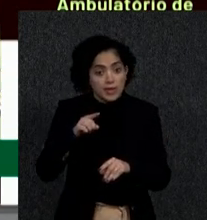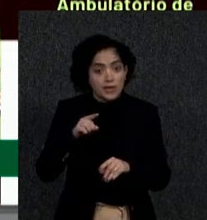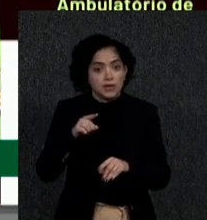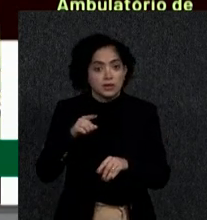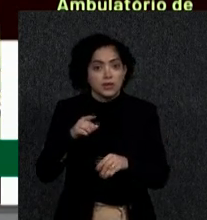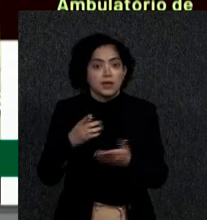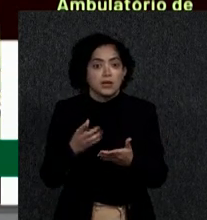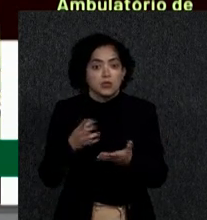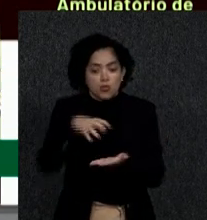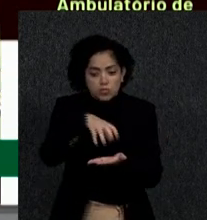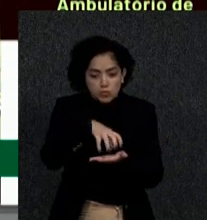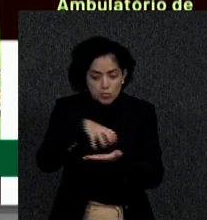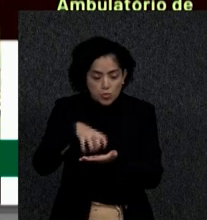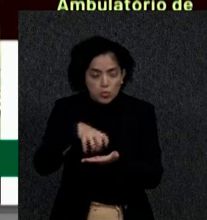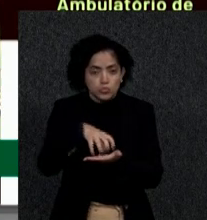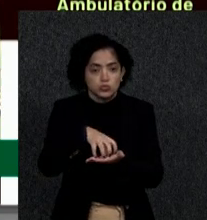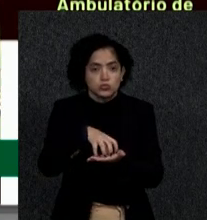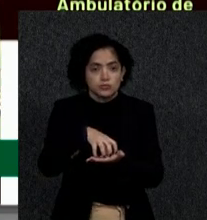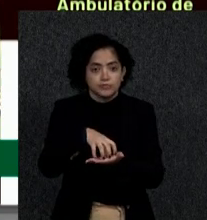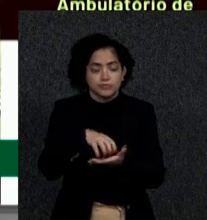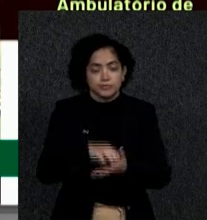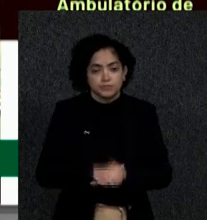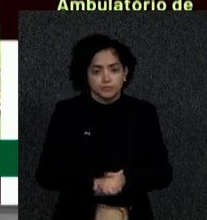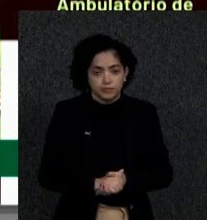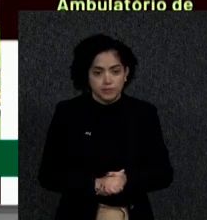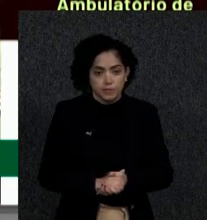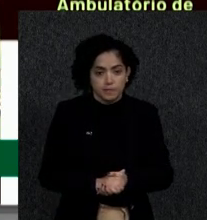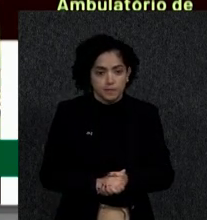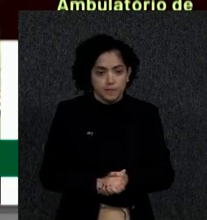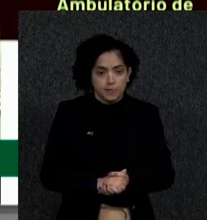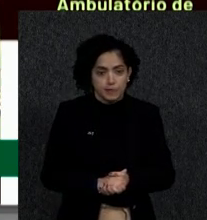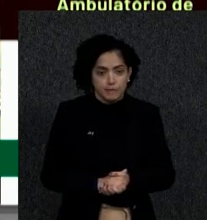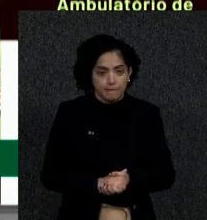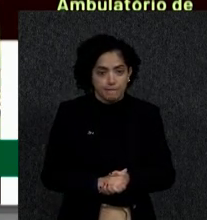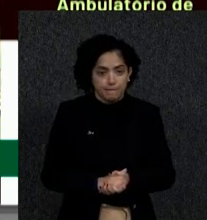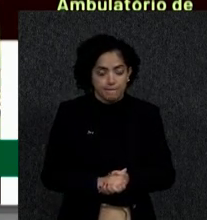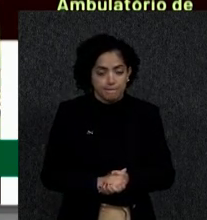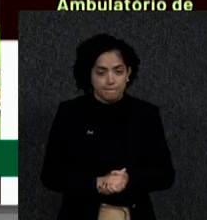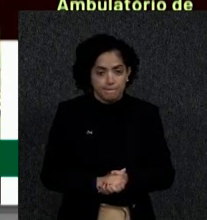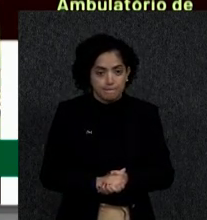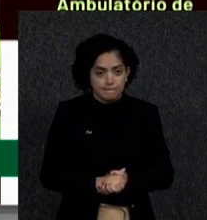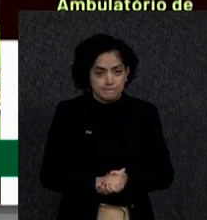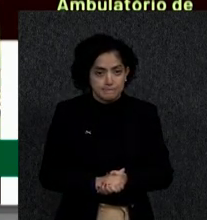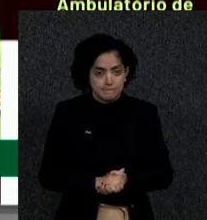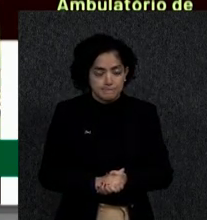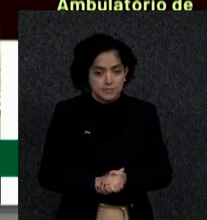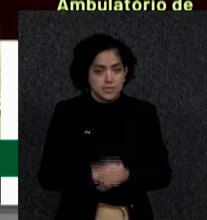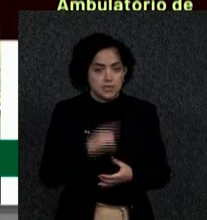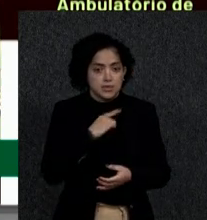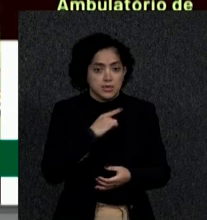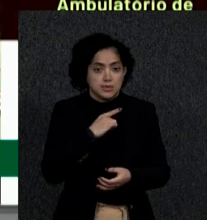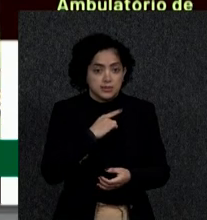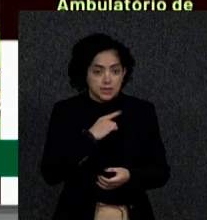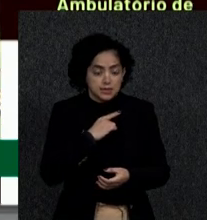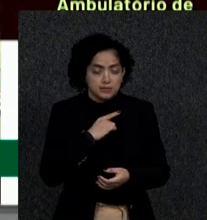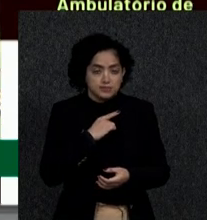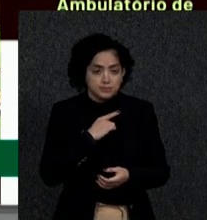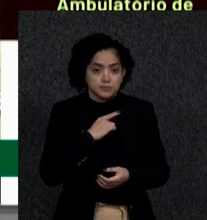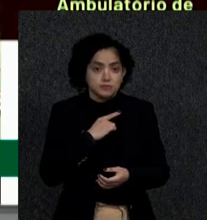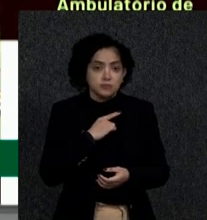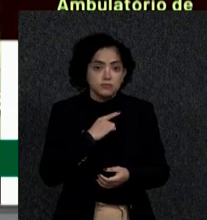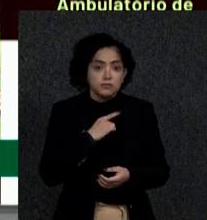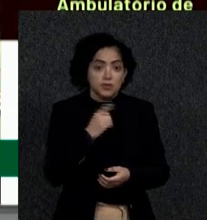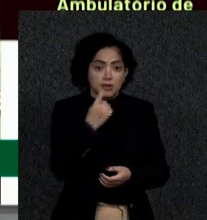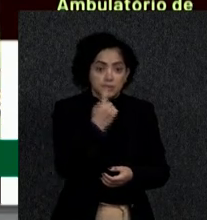o atendimento externo que fazemos todos os dias. E dentre os projetos de extensão, eu quero salientar alguns que produzem impacto